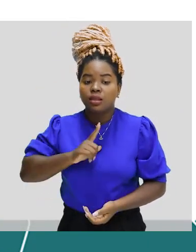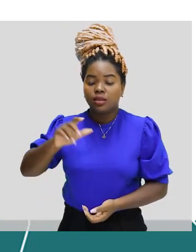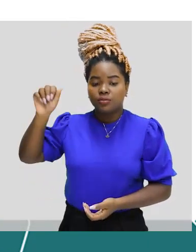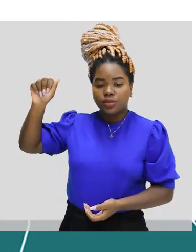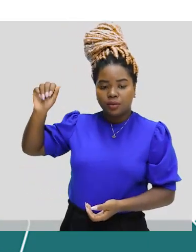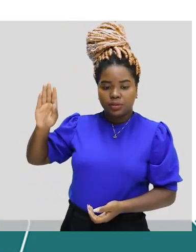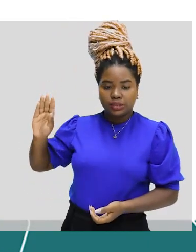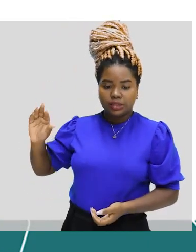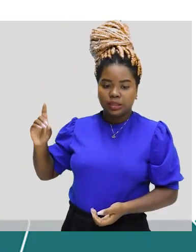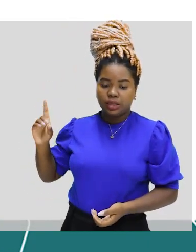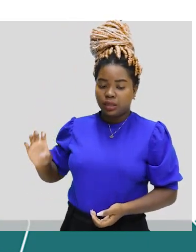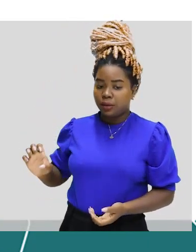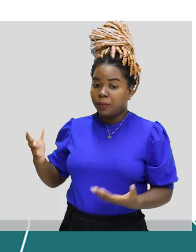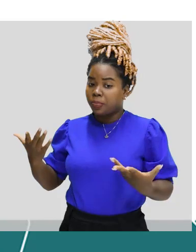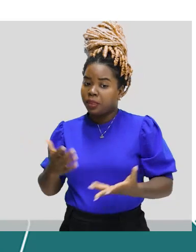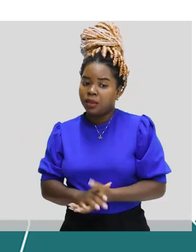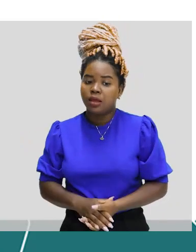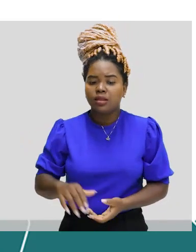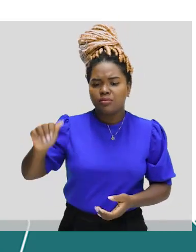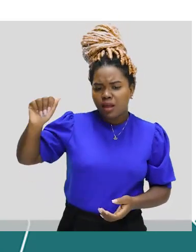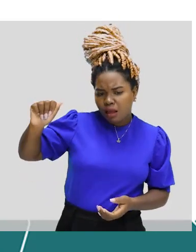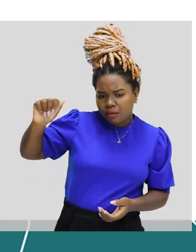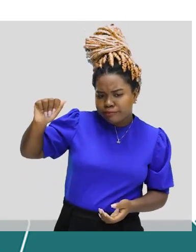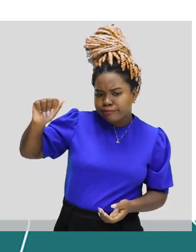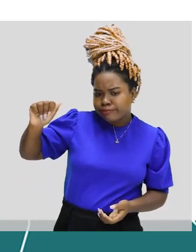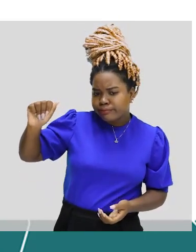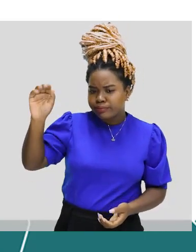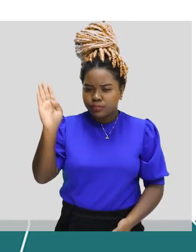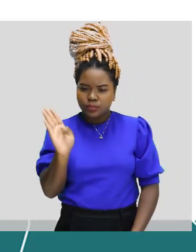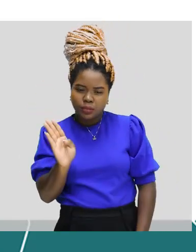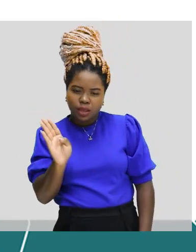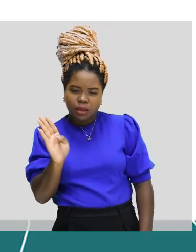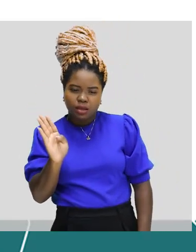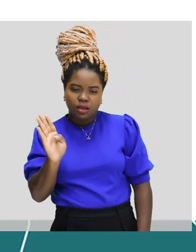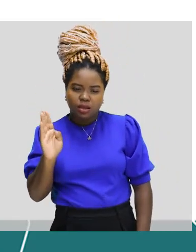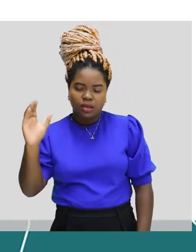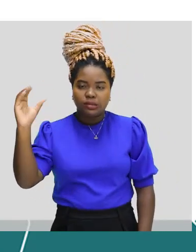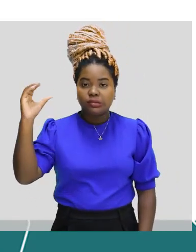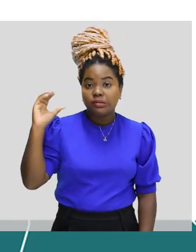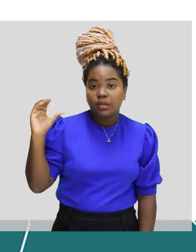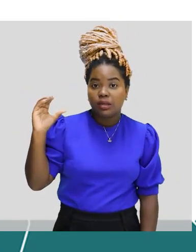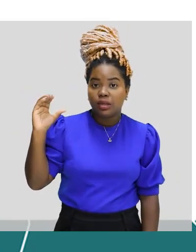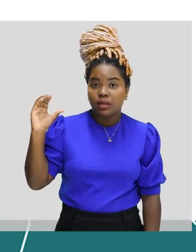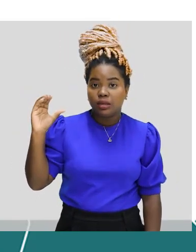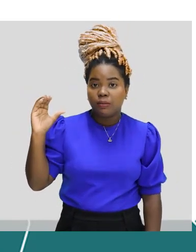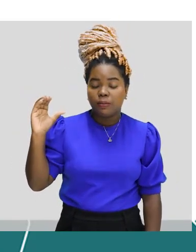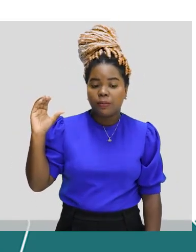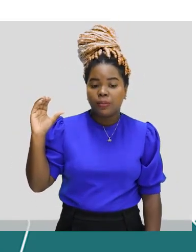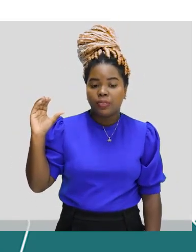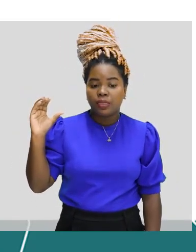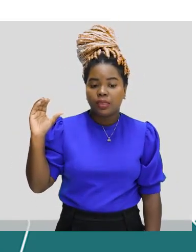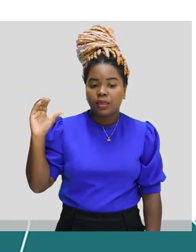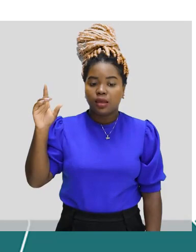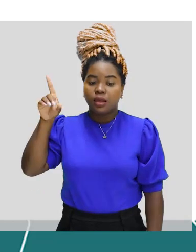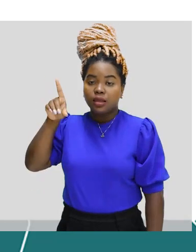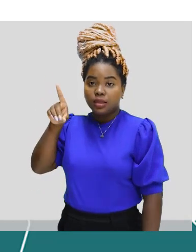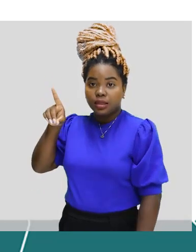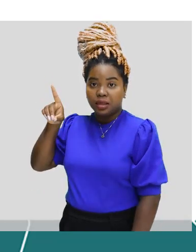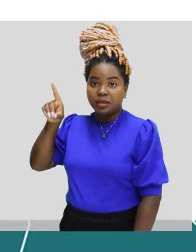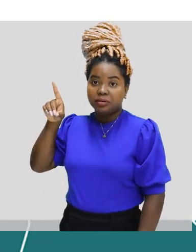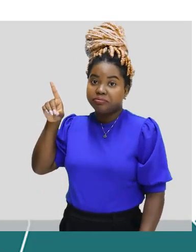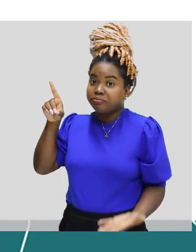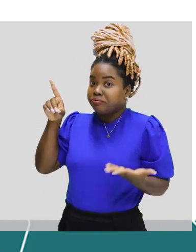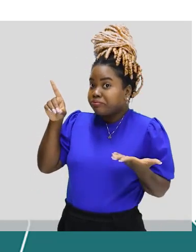temos o seguinte: somente a 2 é verdadeira, somente a 1 e a 3, né? Somente a 1 e a 2 são verdadeiras,